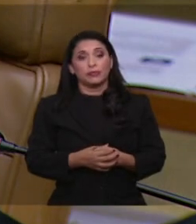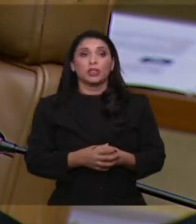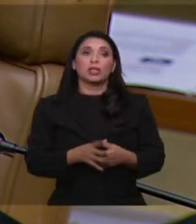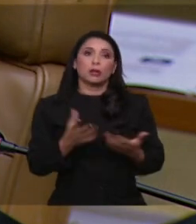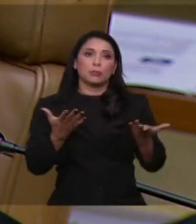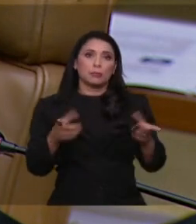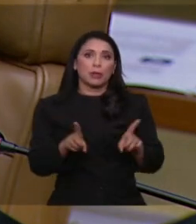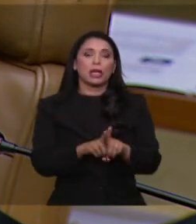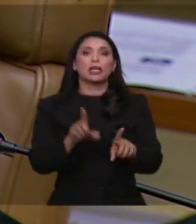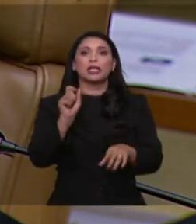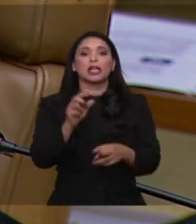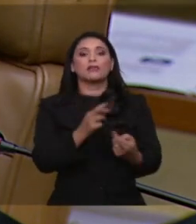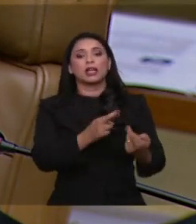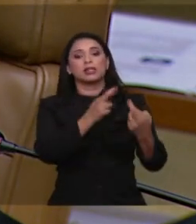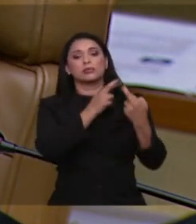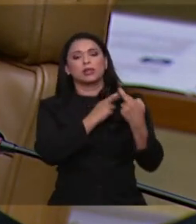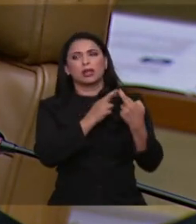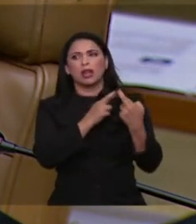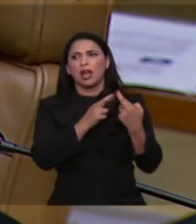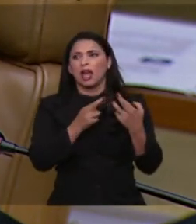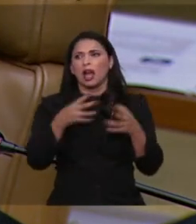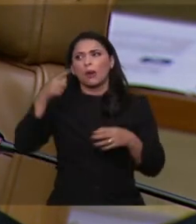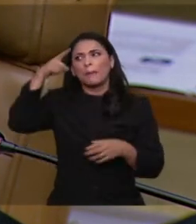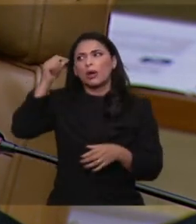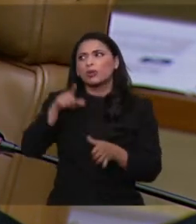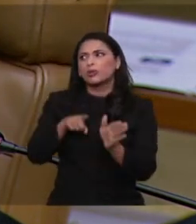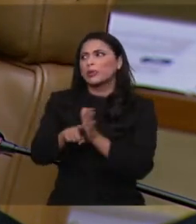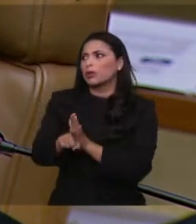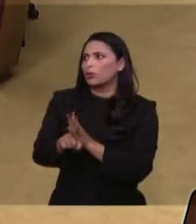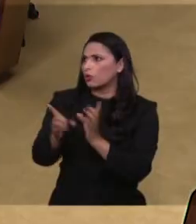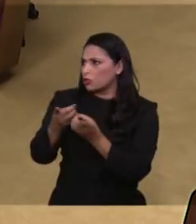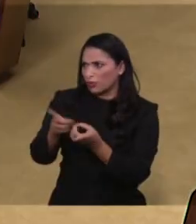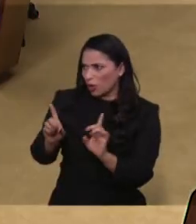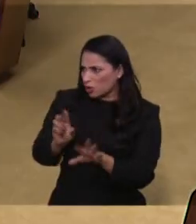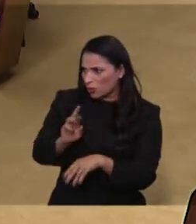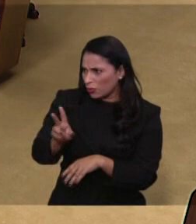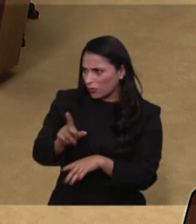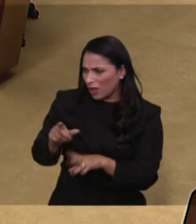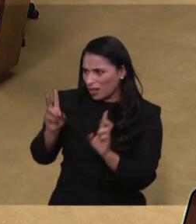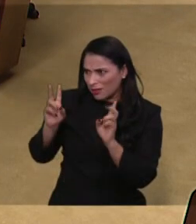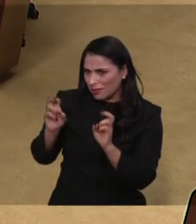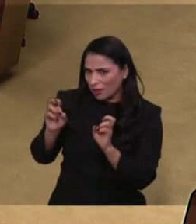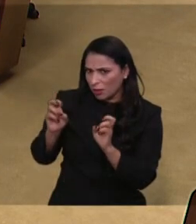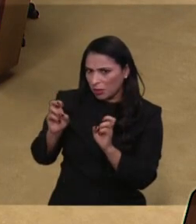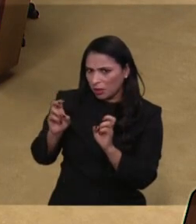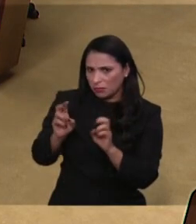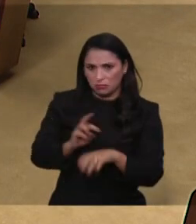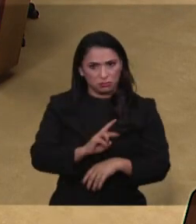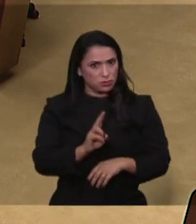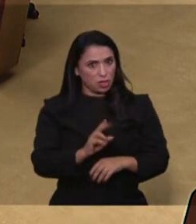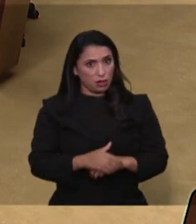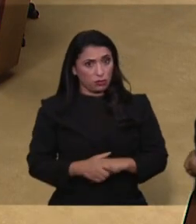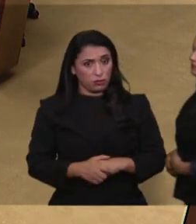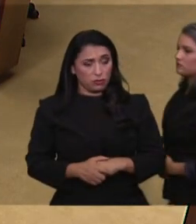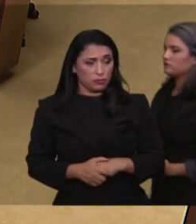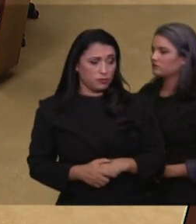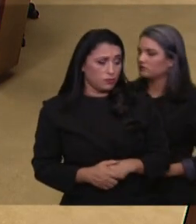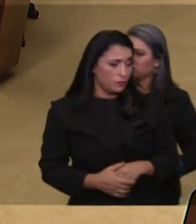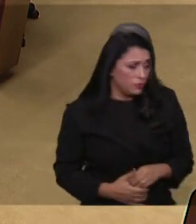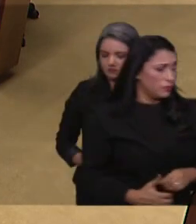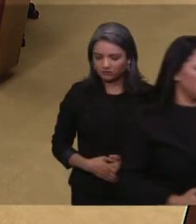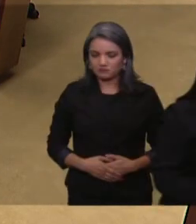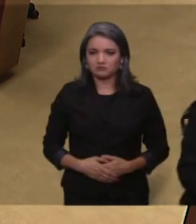dos filhos. Mas o divórcio não aborda isso? Não. Não. O divórcio pode abordar